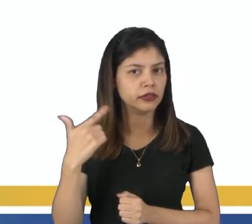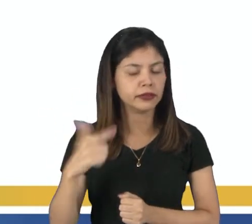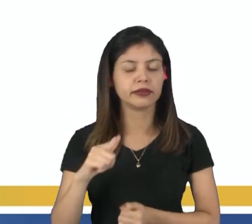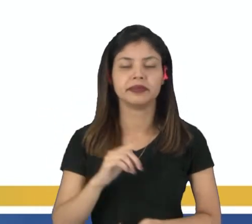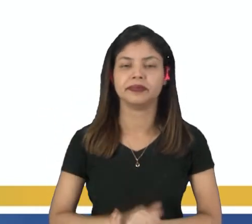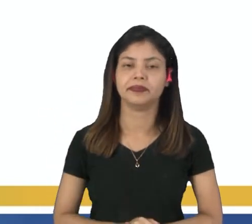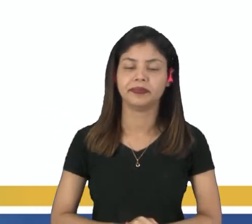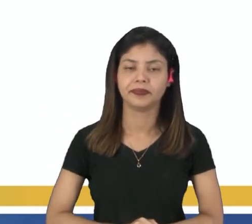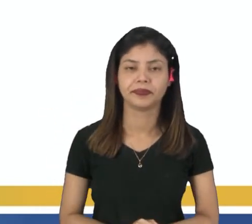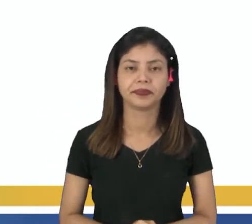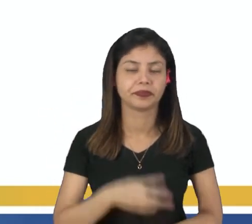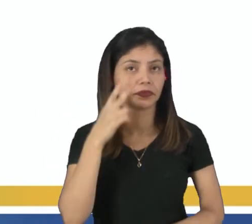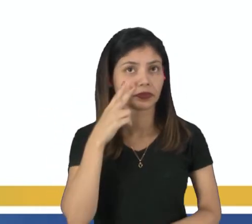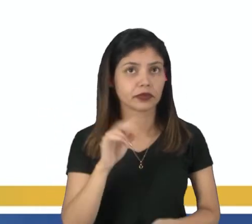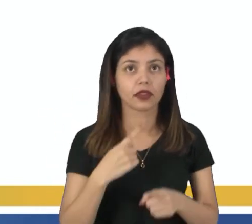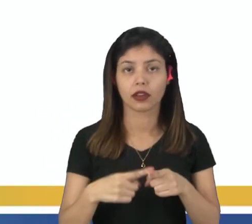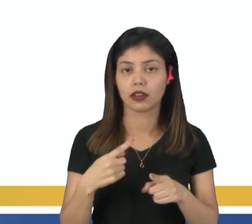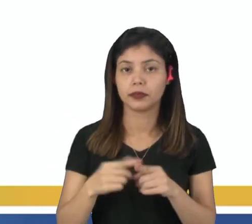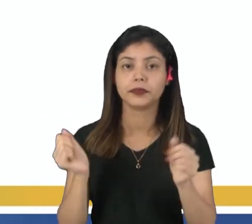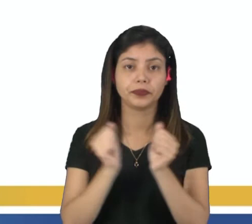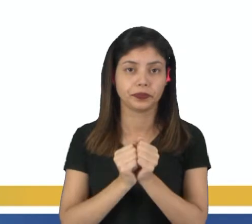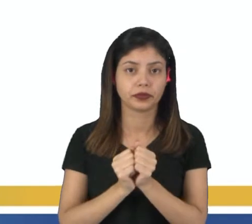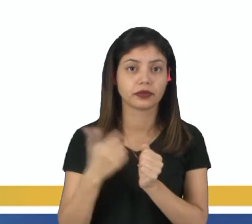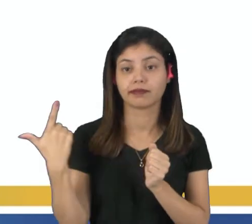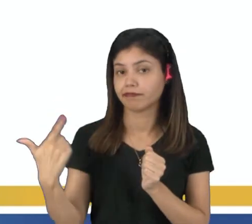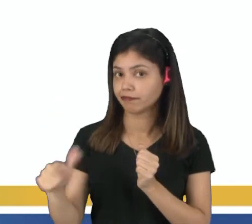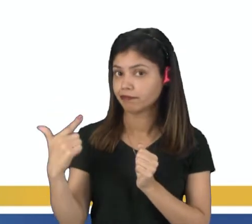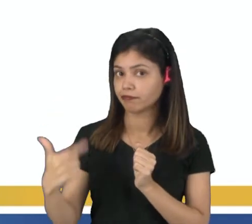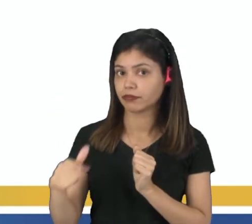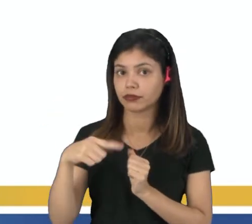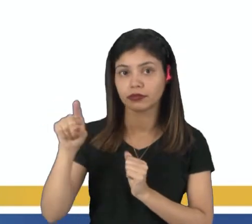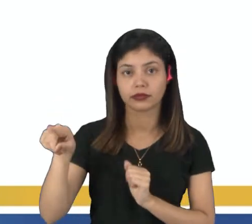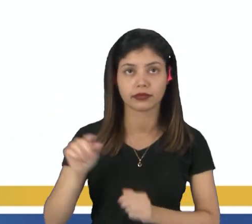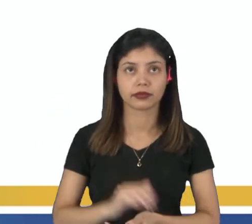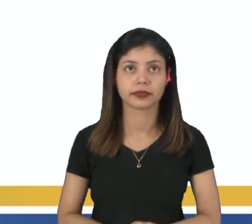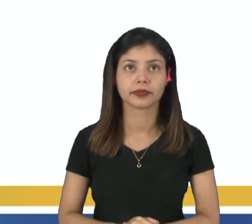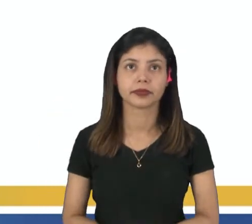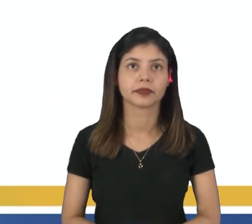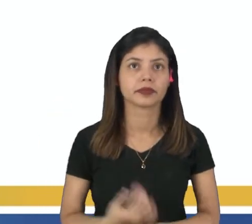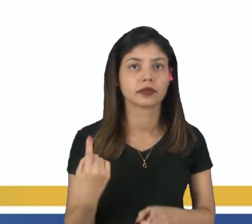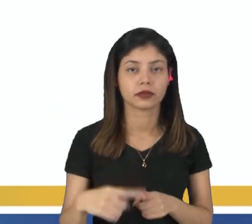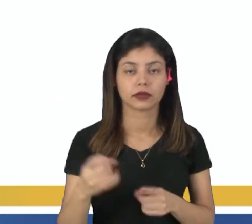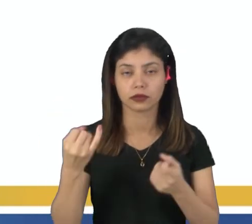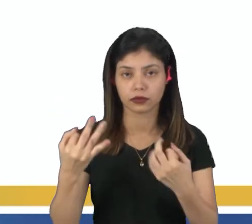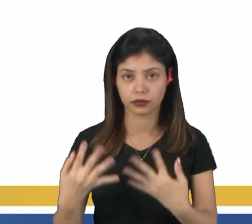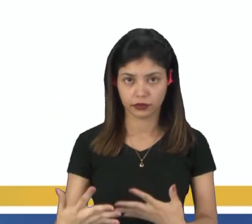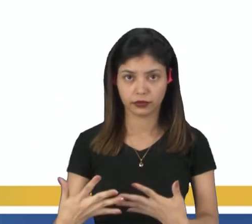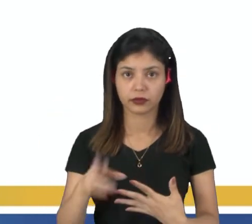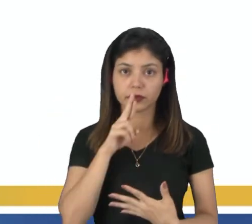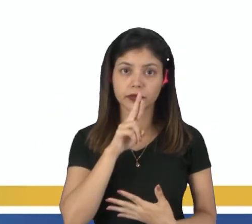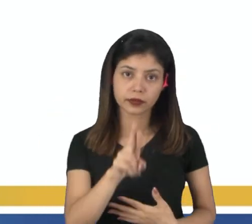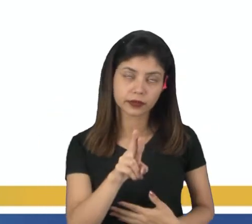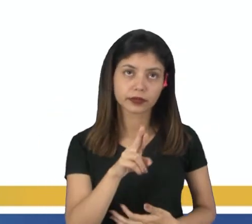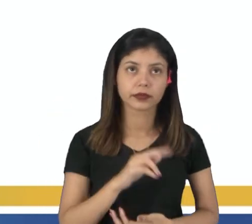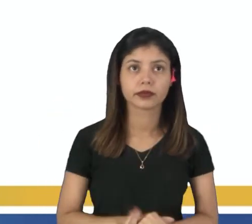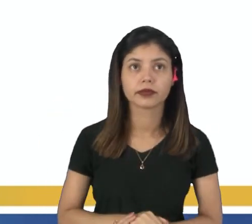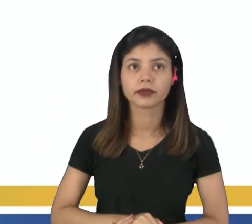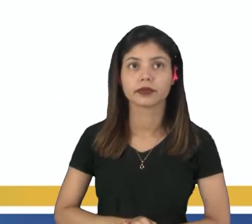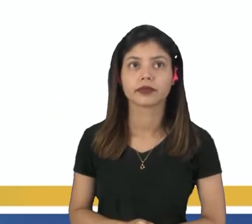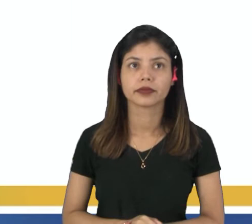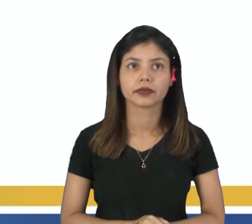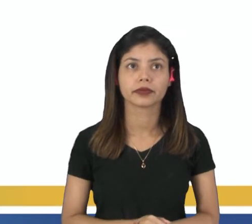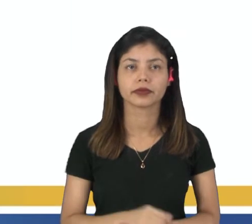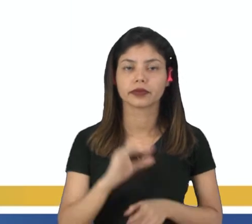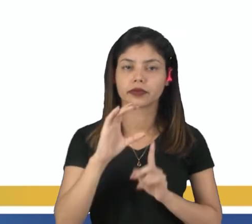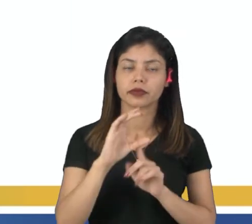amanhecido. Veja que nós temos aqui um porquê junto e sem acento, porque se trata de uma resposta. Vamos verificar